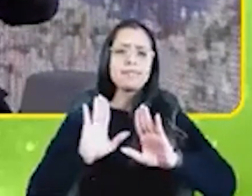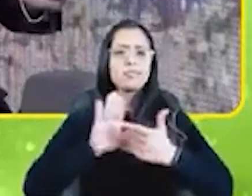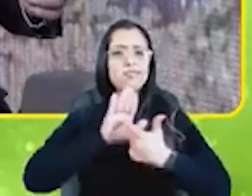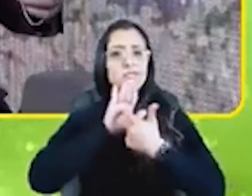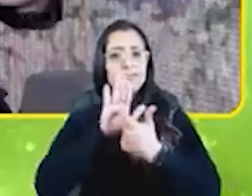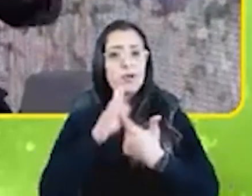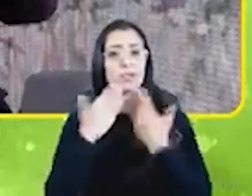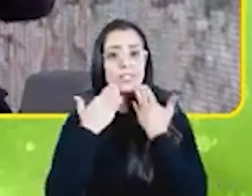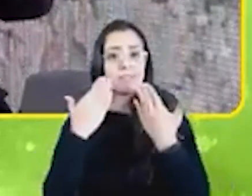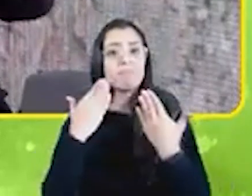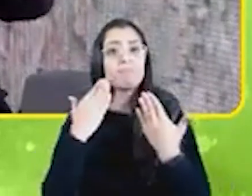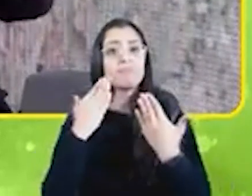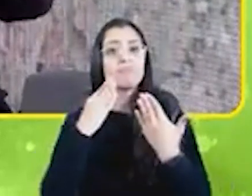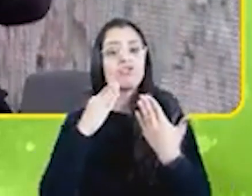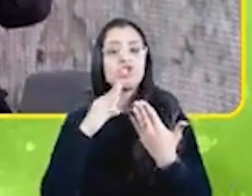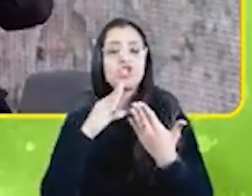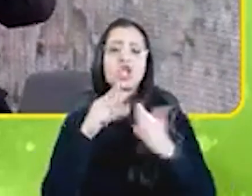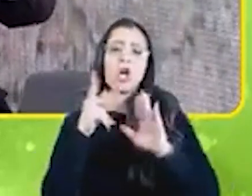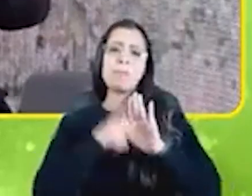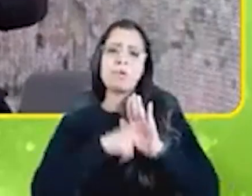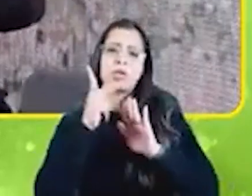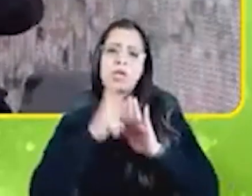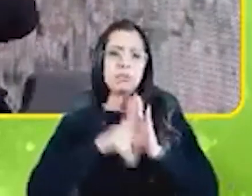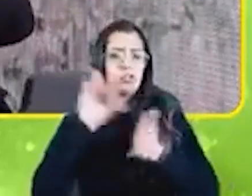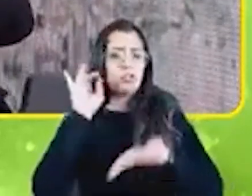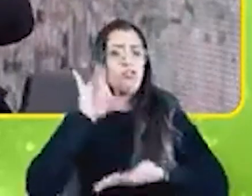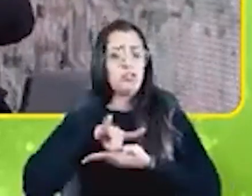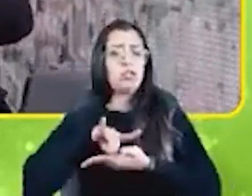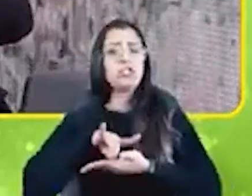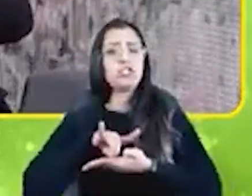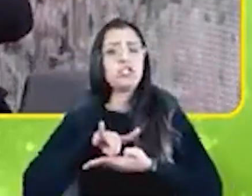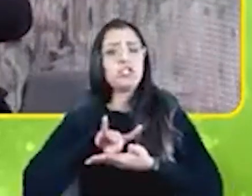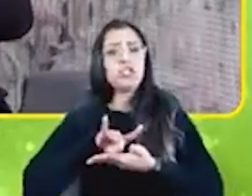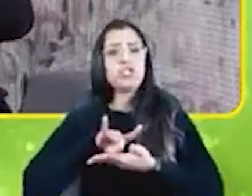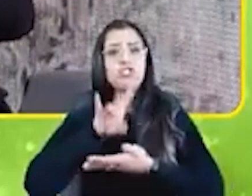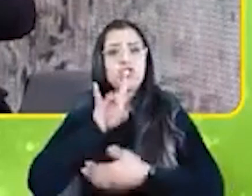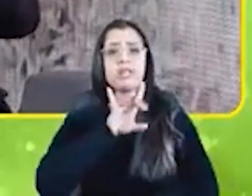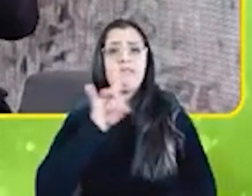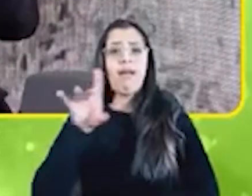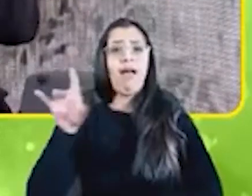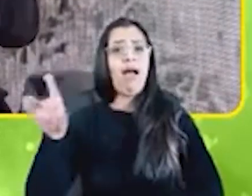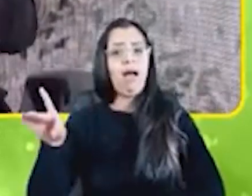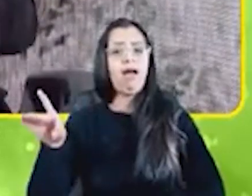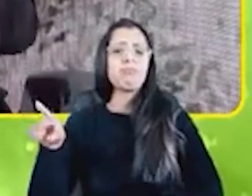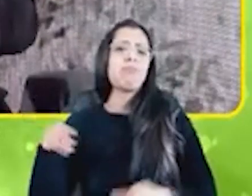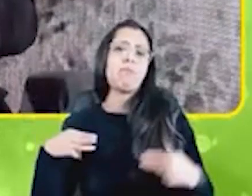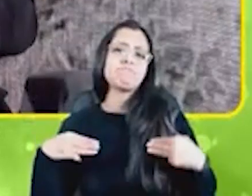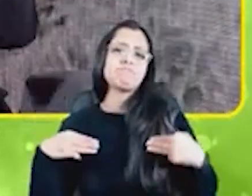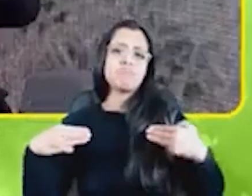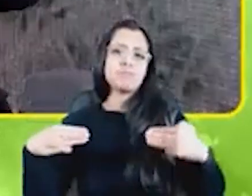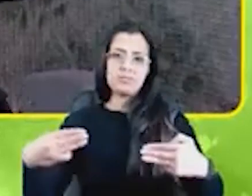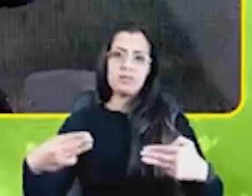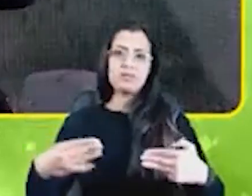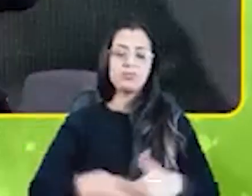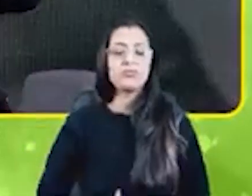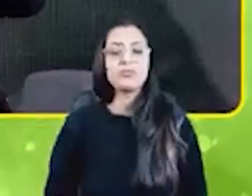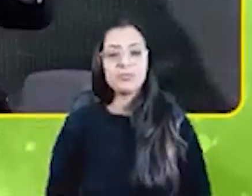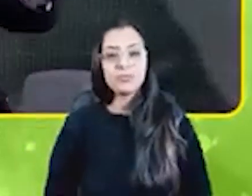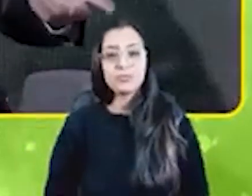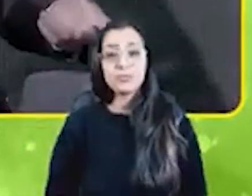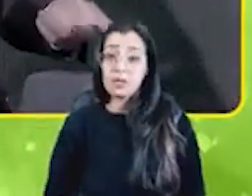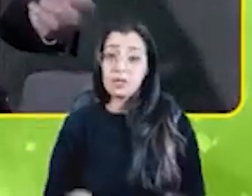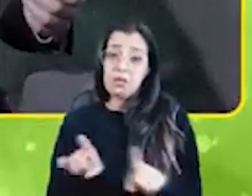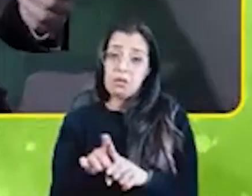oficiais e nas ações oficiais de cada pasta cada Ministério Tá além disso também dois